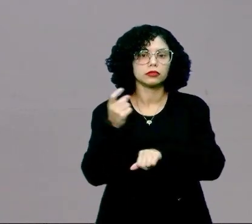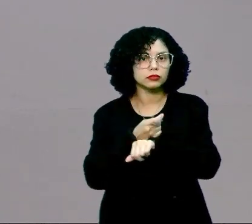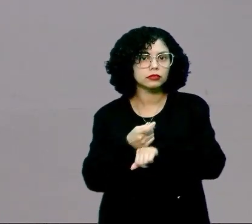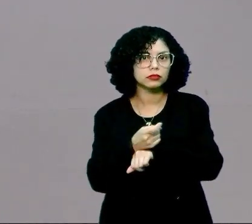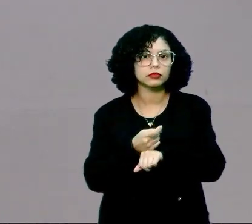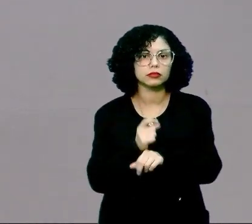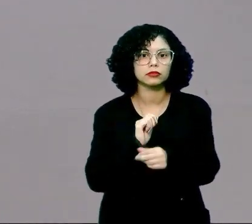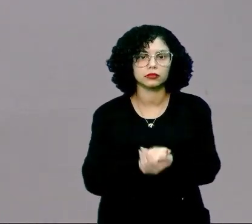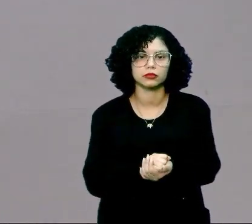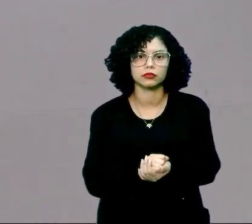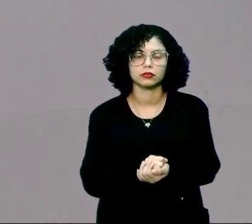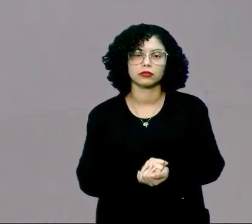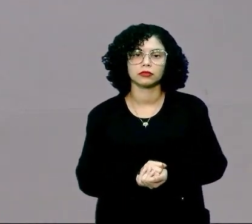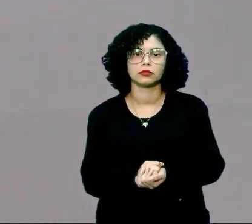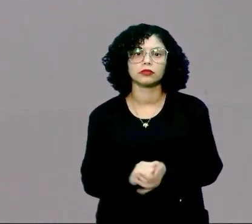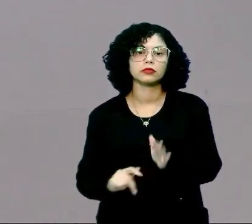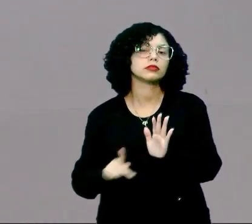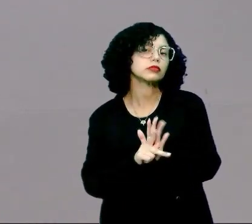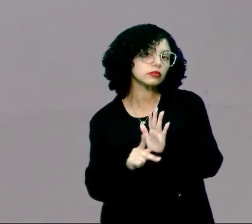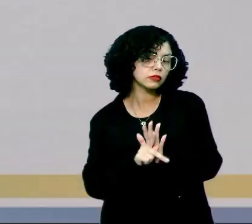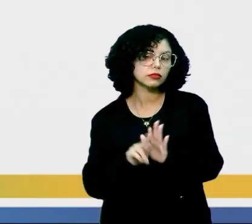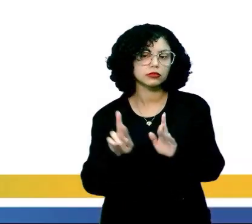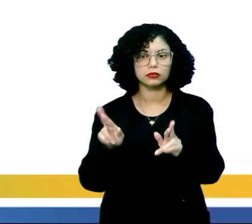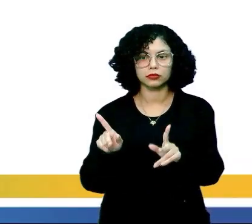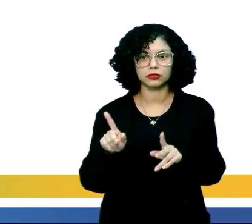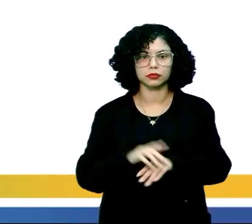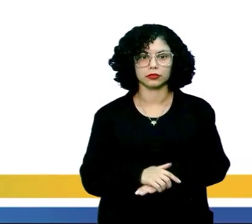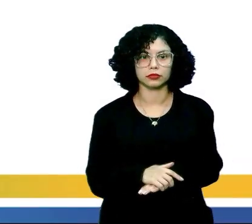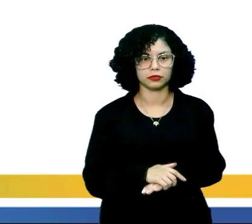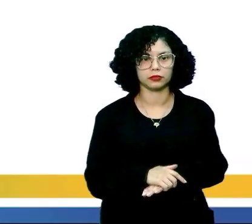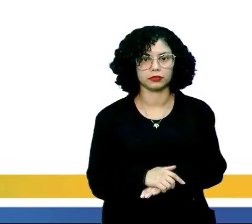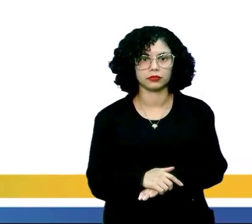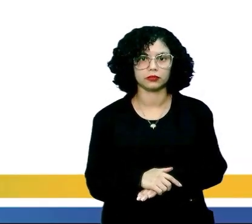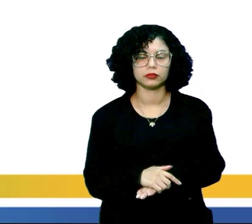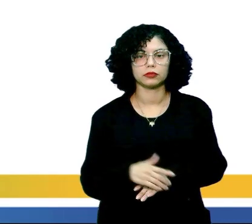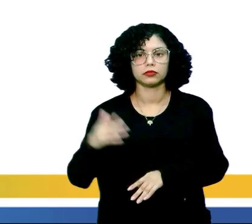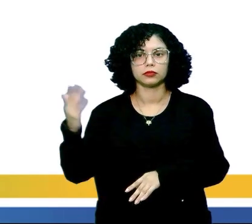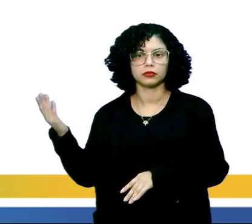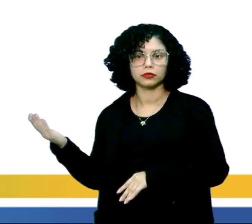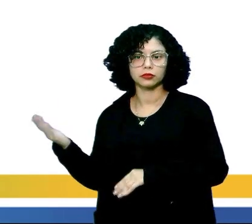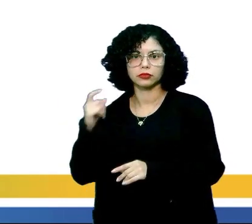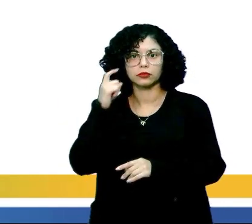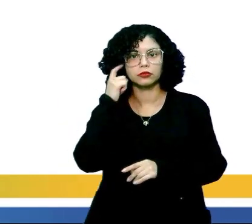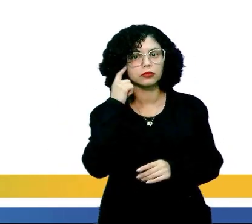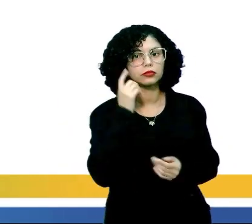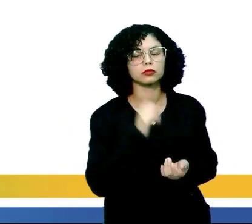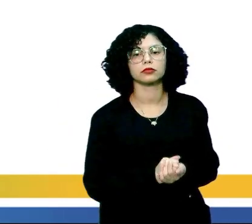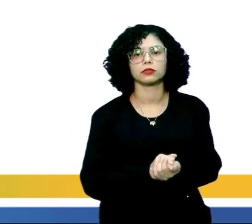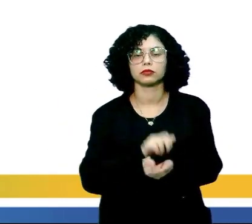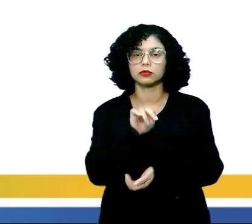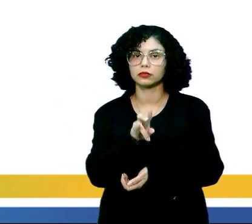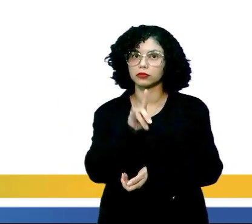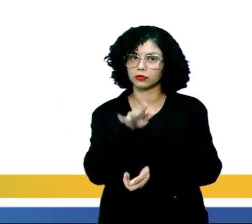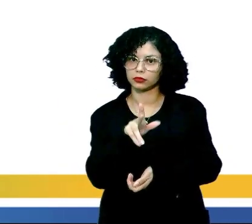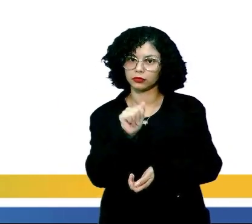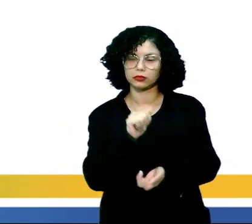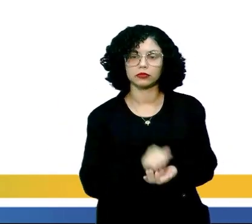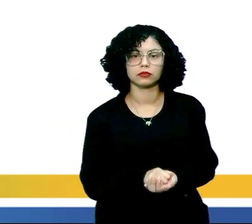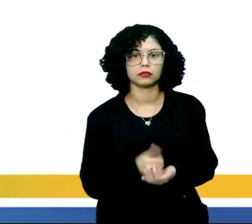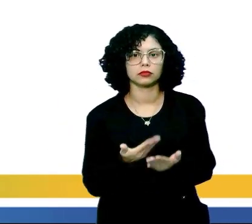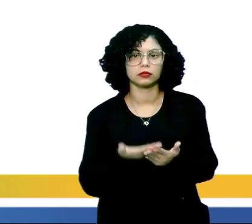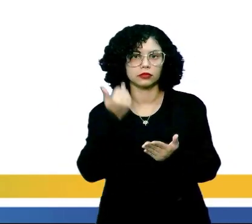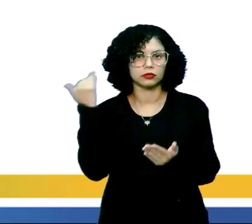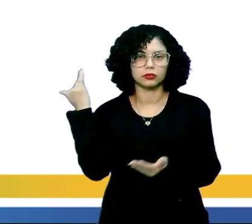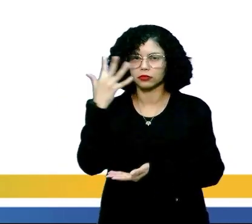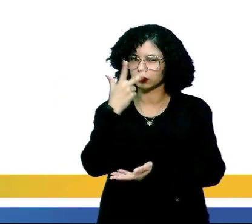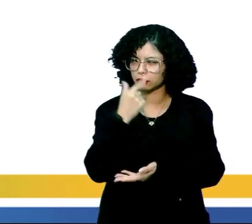dizer, com definições diferentes, tá? Então, primeiro a gente pode pensar aí na antiguidade, que o